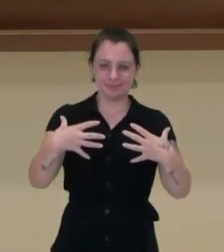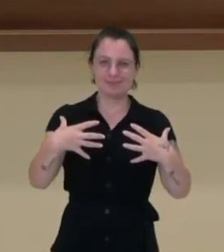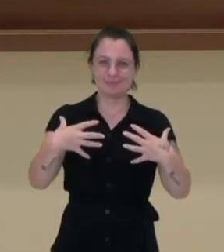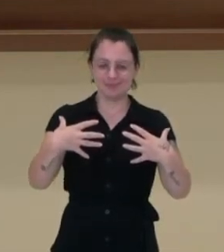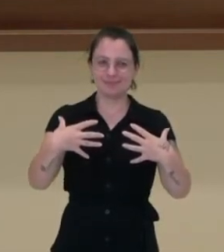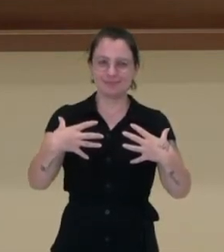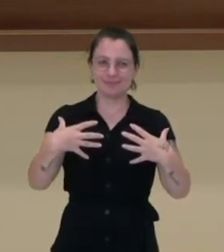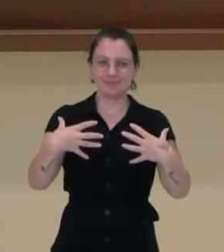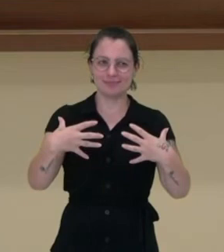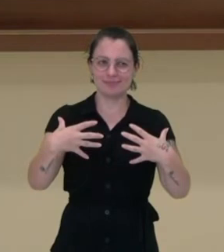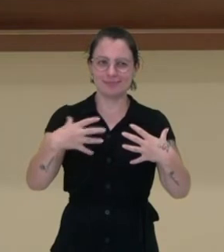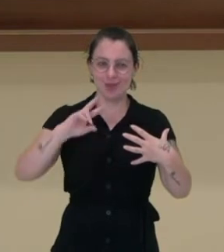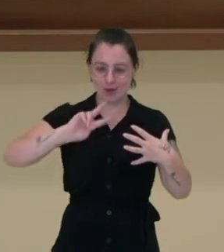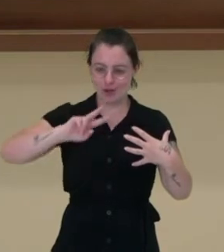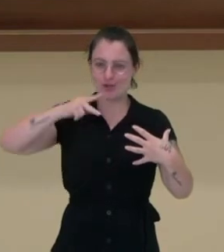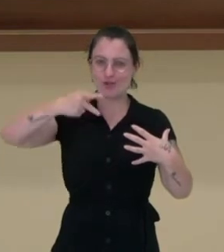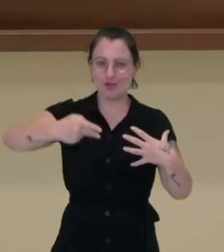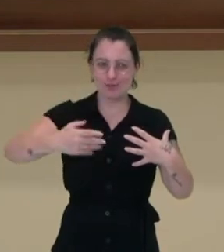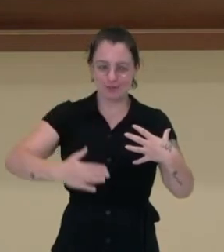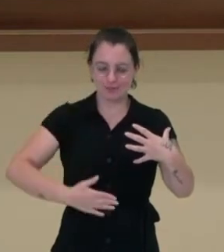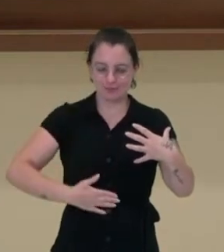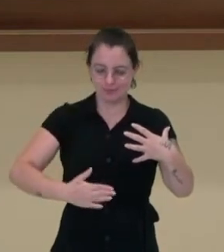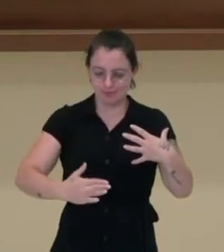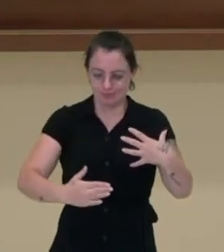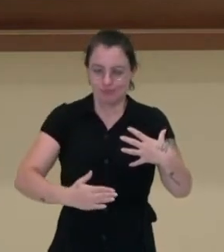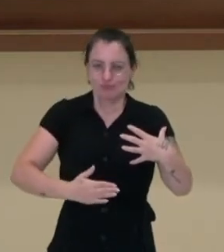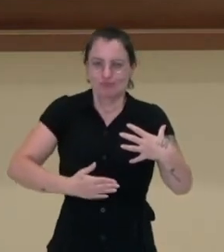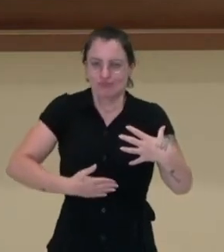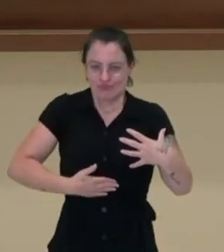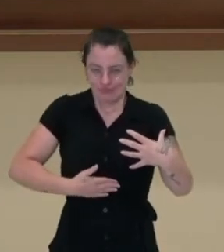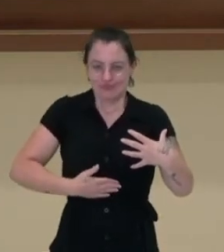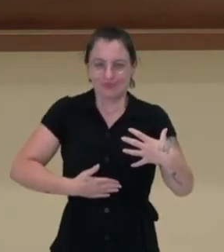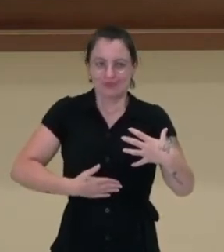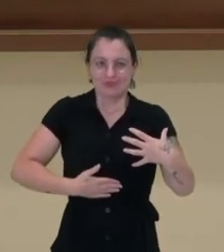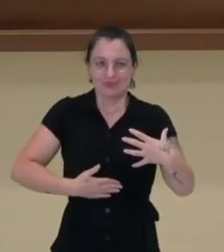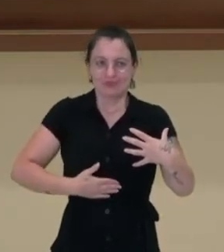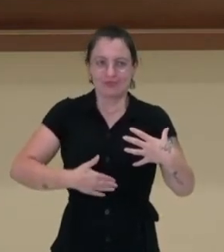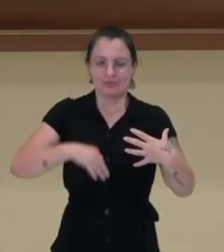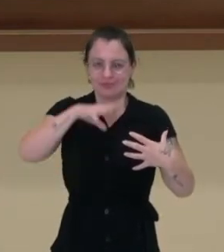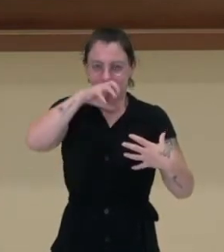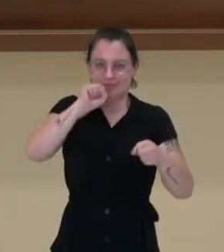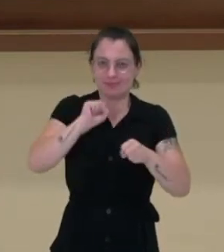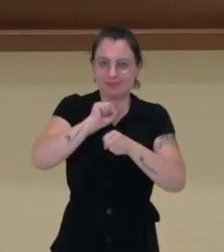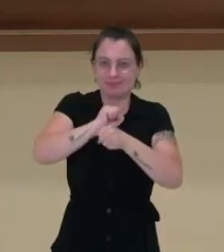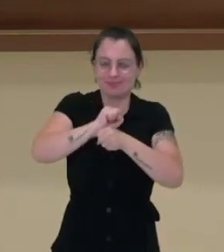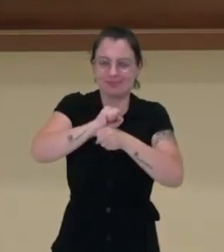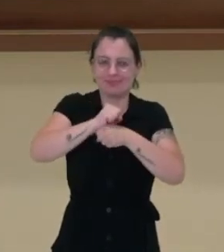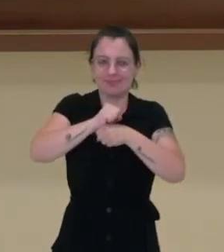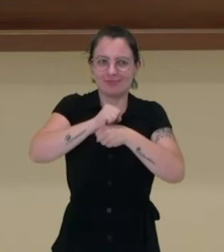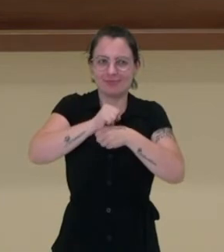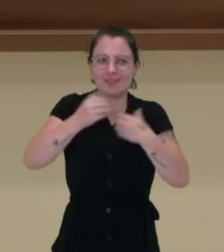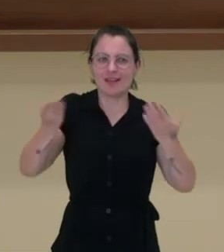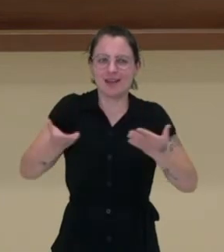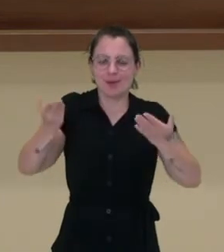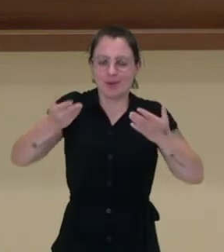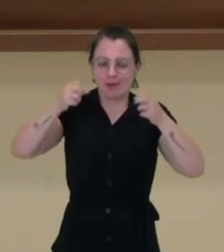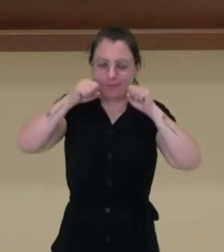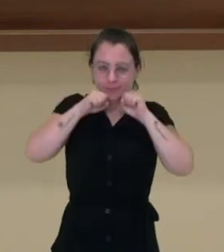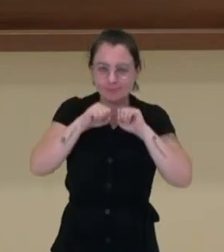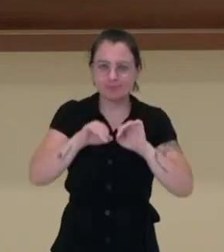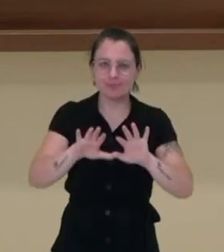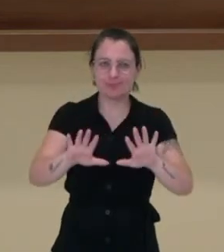aumentou de volume e sua barriga diminuiu de volume? Segure um pouco esse ar. Agora,